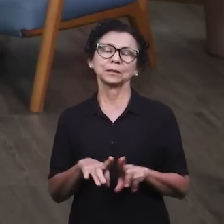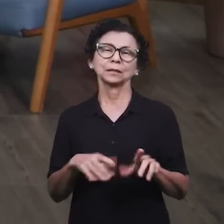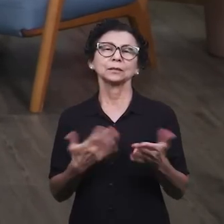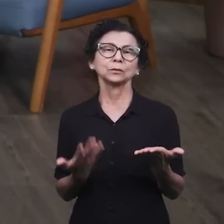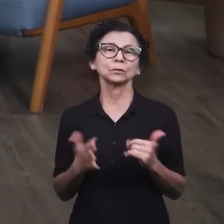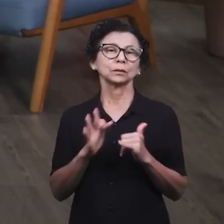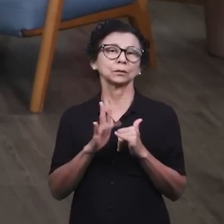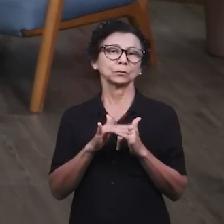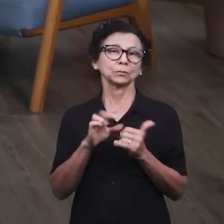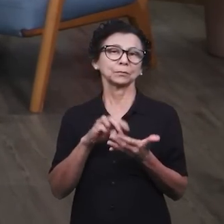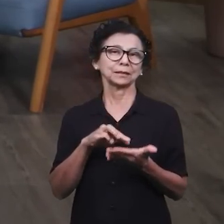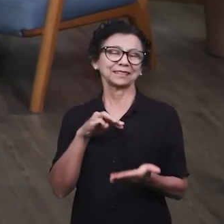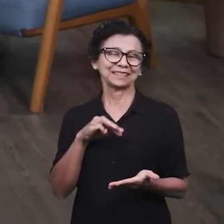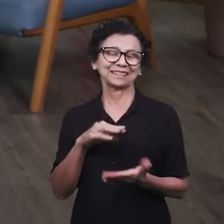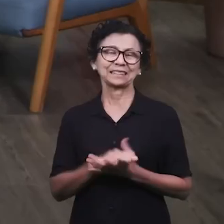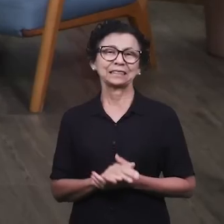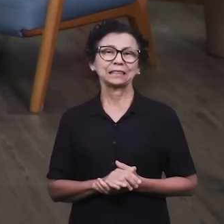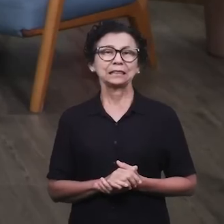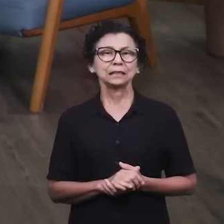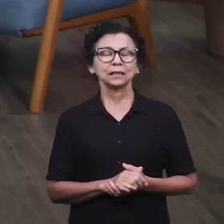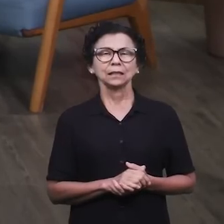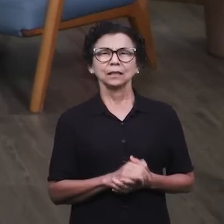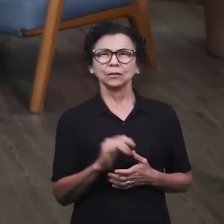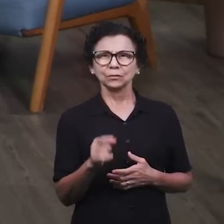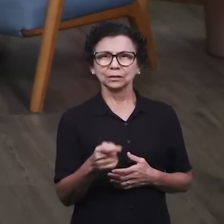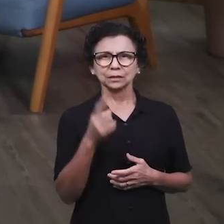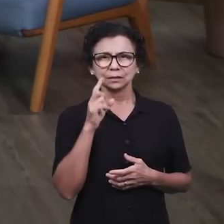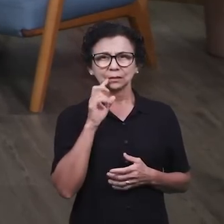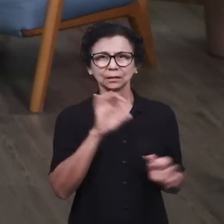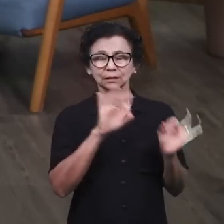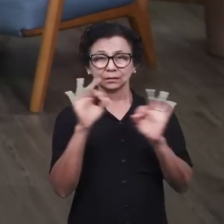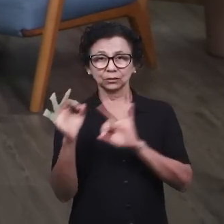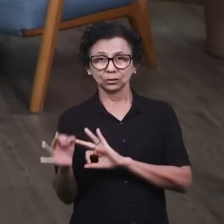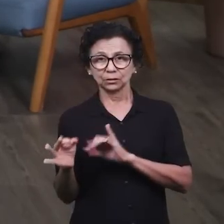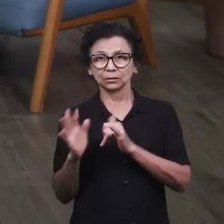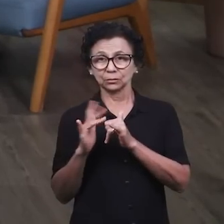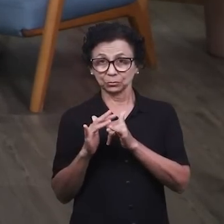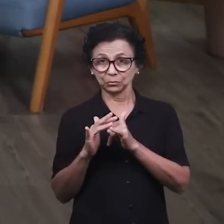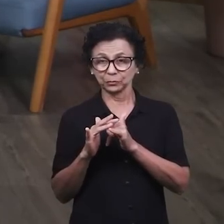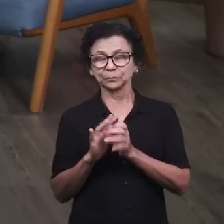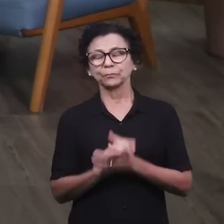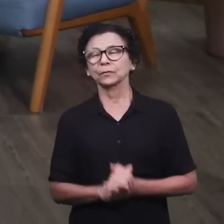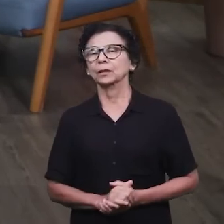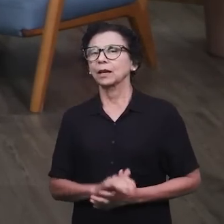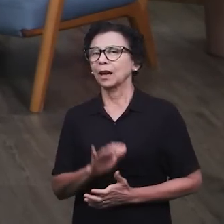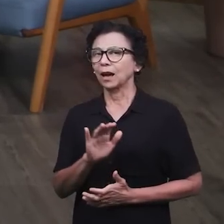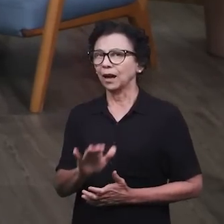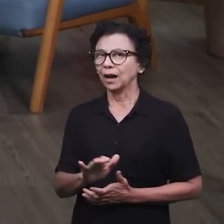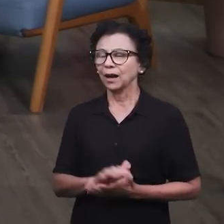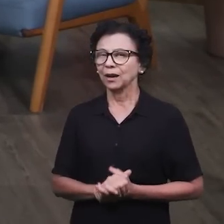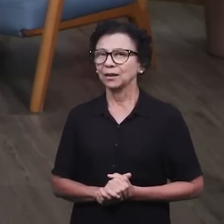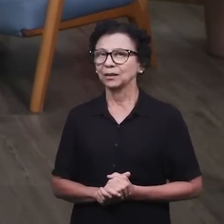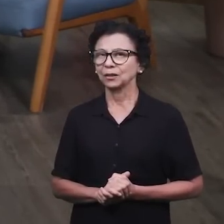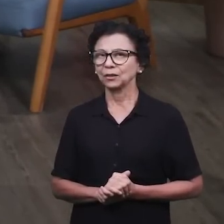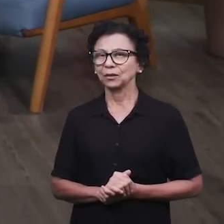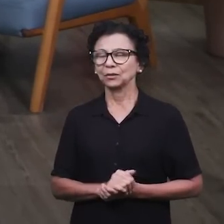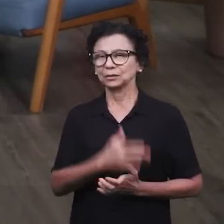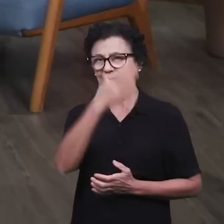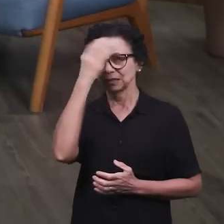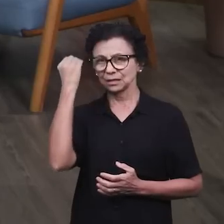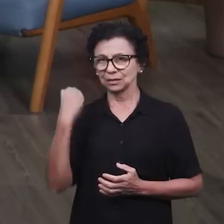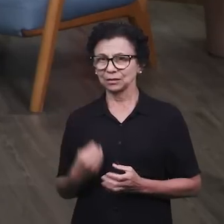né, na plataforma Sky Livre, no canal 85. Nós estamos nas diversas plataformas da Igreja Cristã